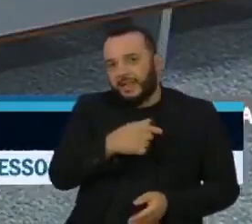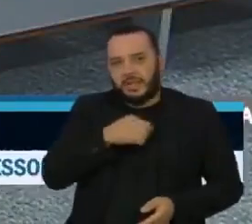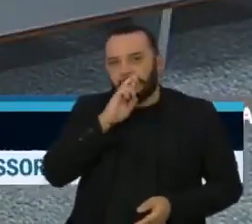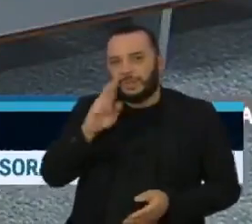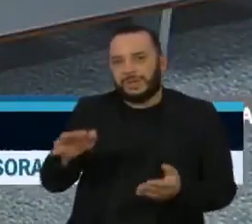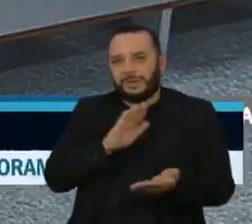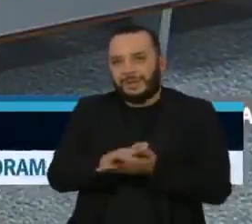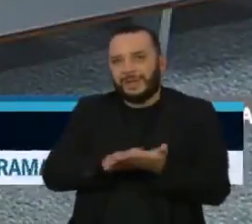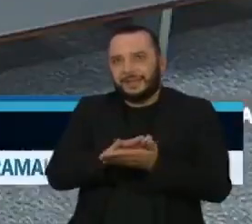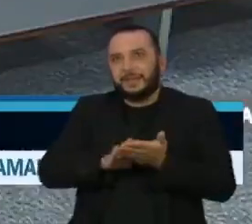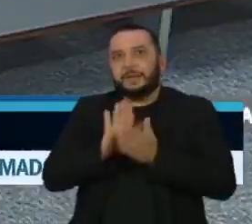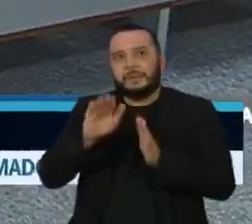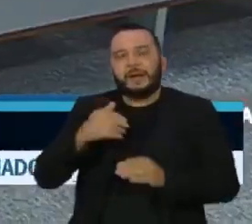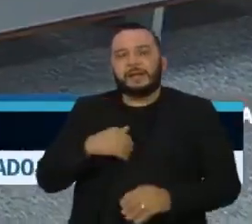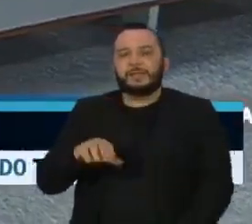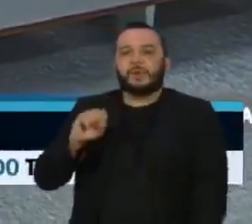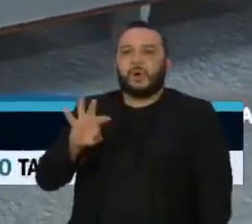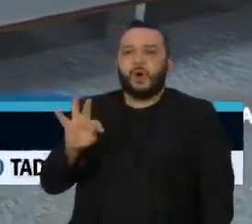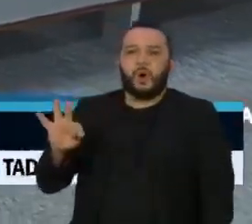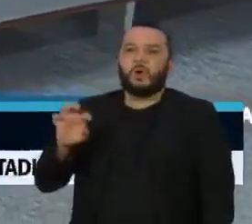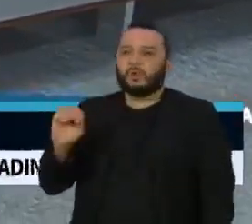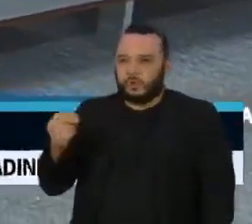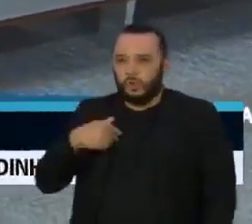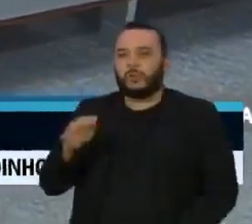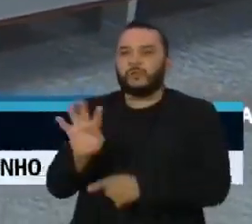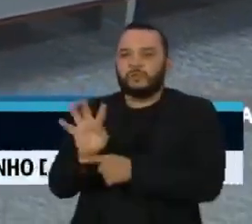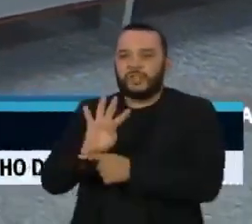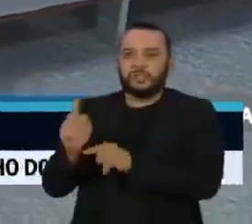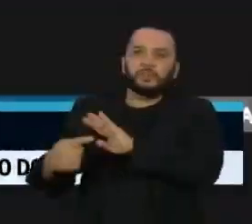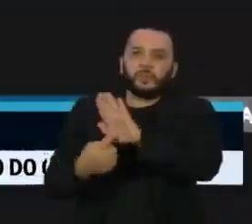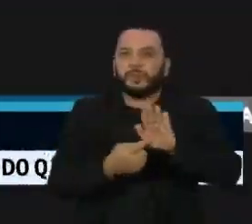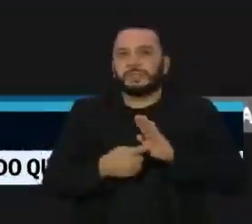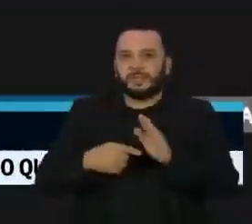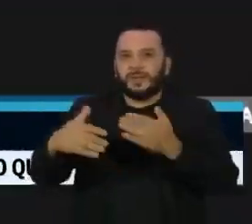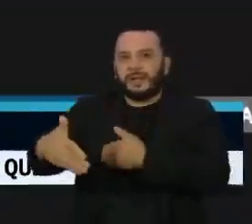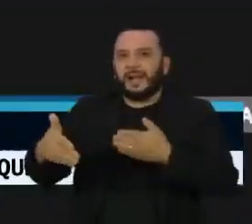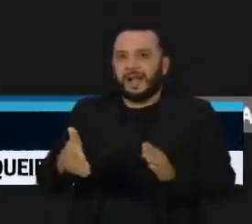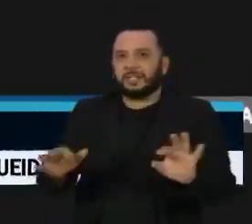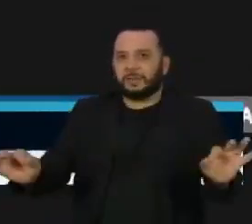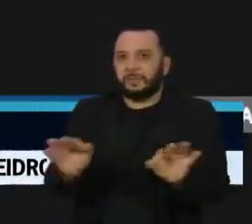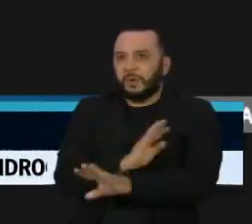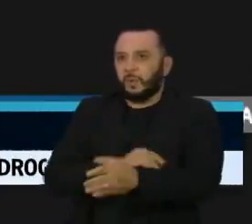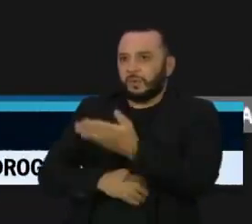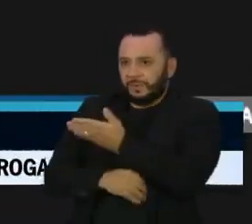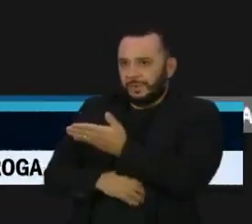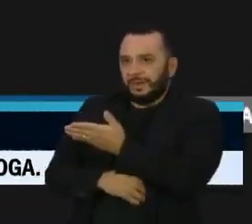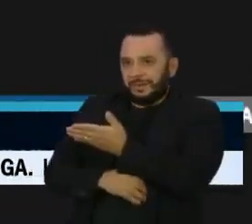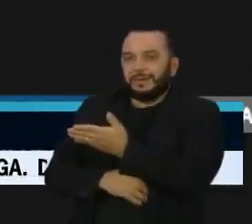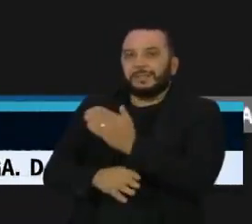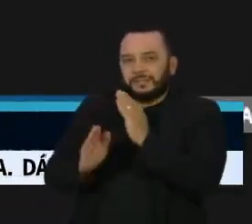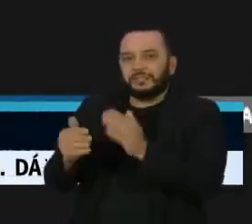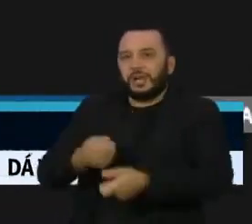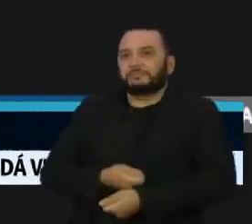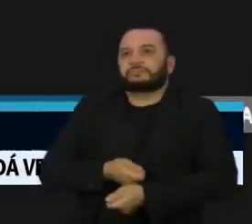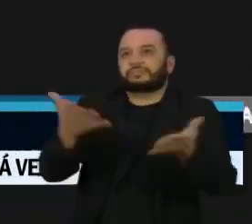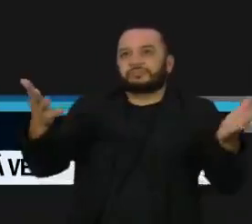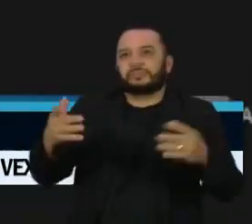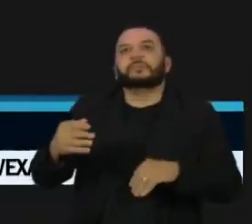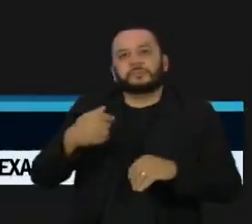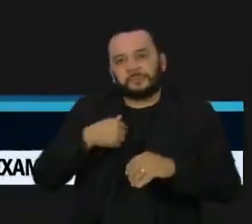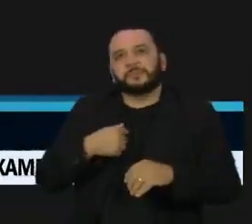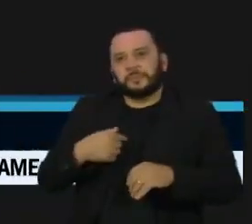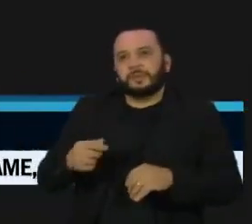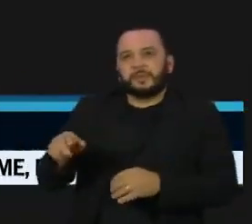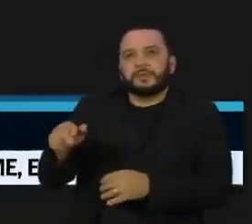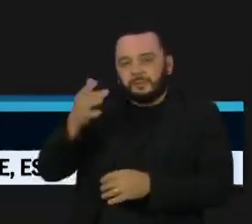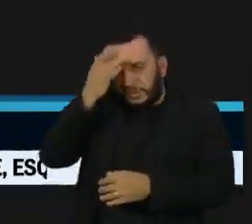o depoimento, o senador Otto Alencar exibiu um vídeo mostrando caixas prontas do kit Covid para distribuir aos